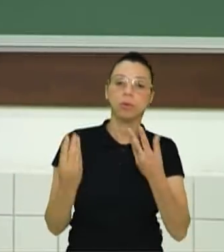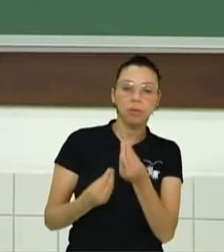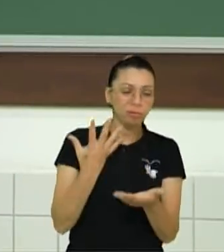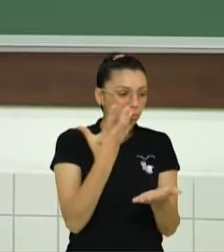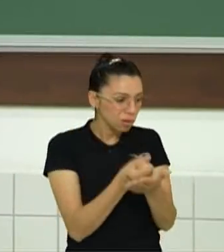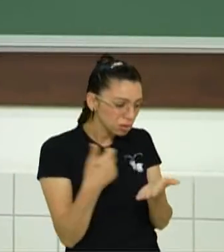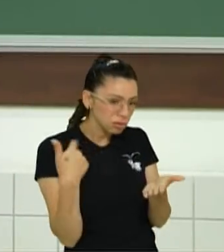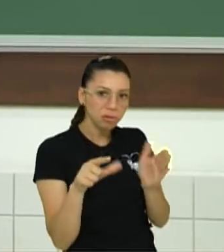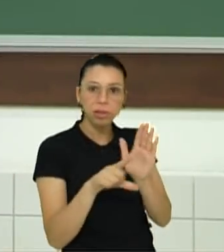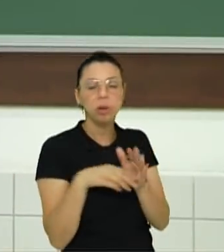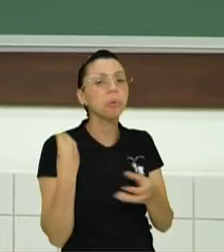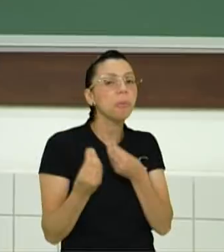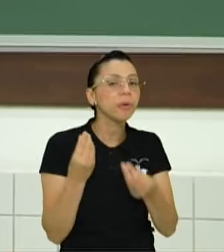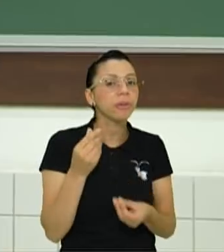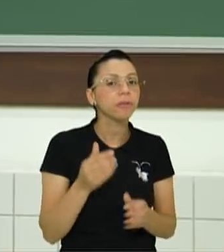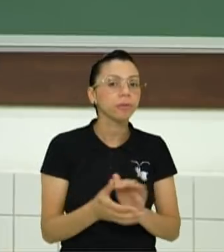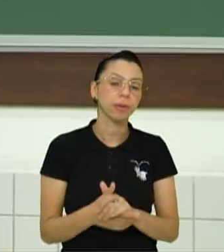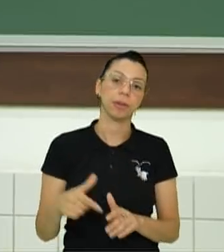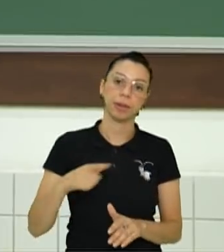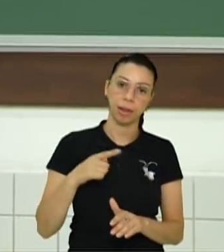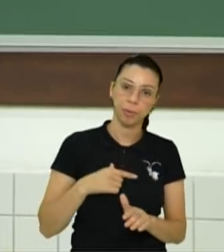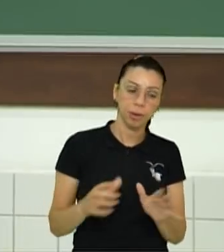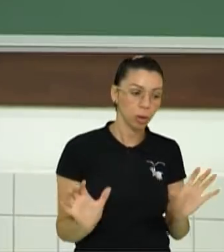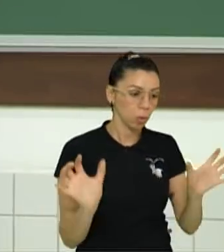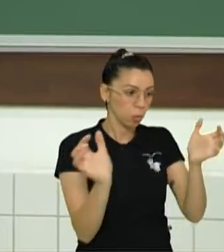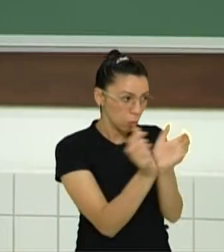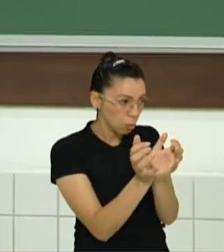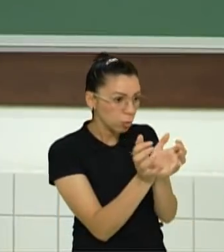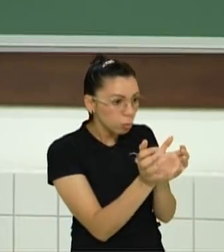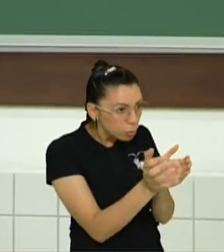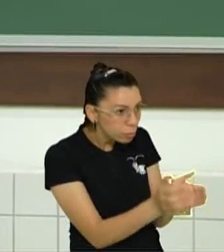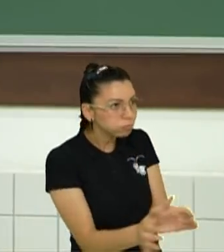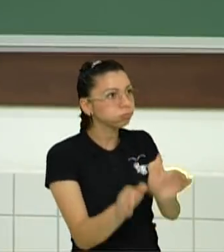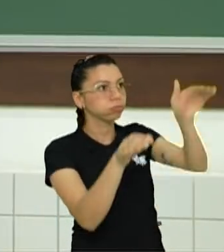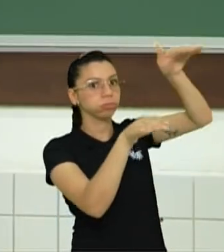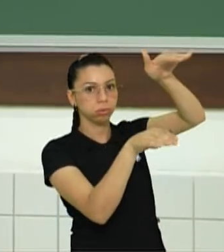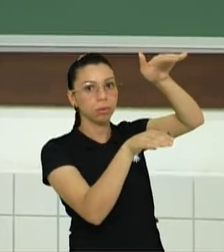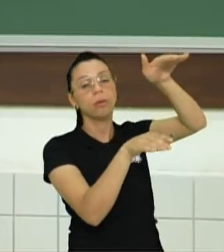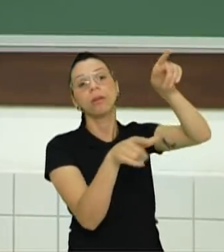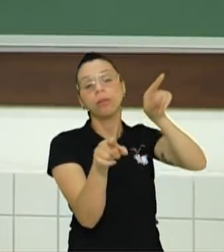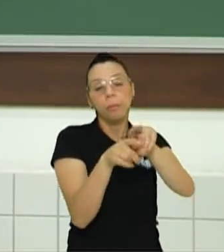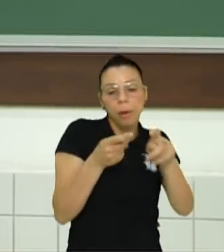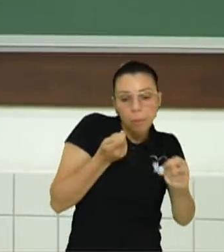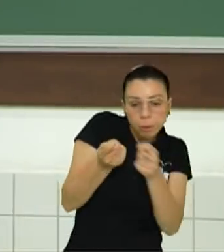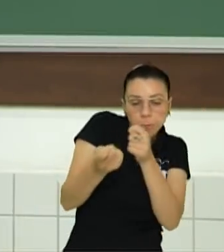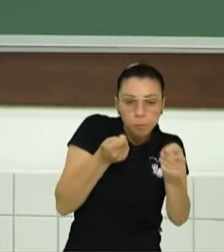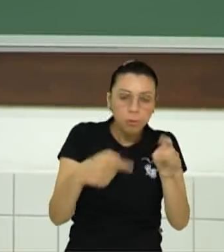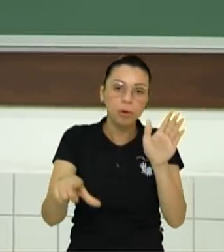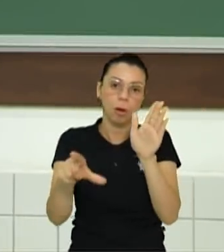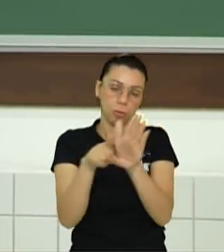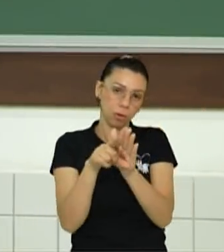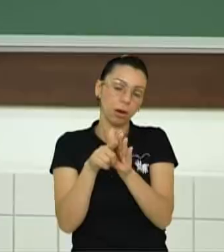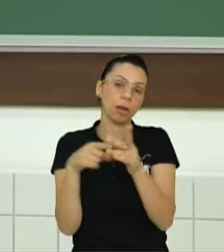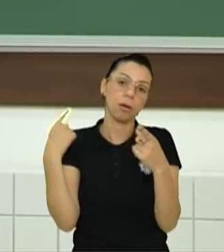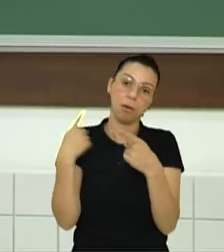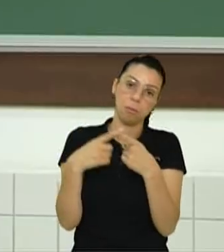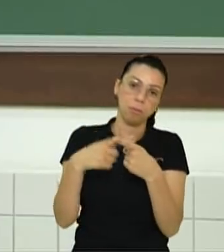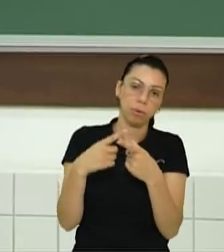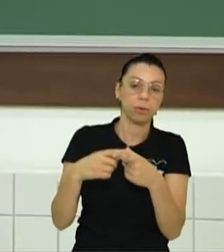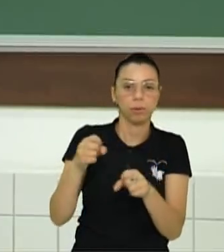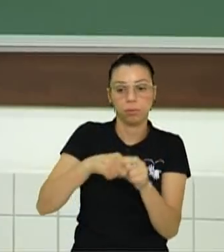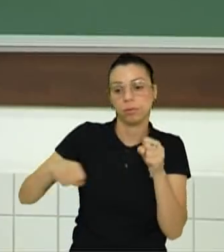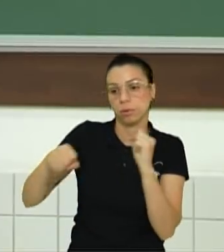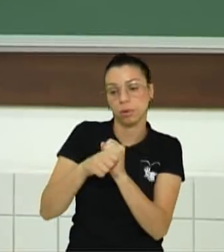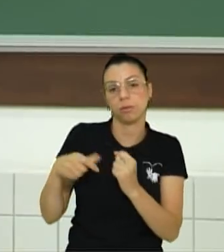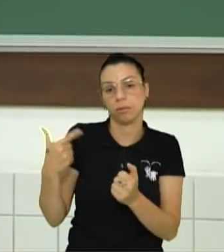problema. Você tem daí privilégios para um grupo que está no poder, você pode manipular as leis a seu favor, porque afinal de contas a sociedade não tem